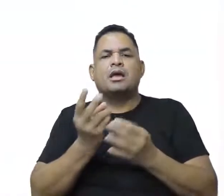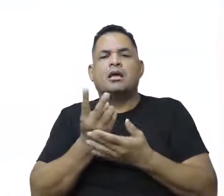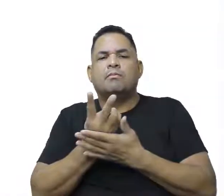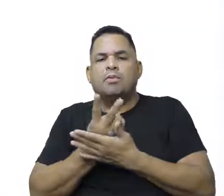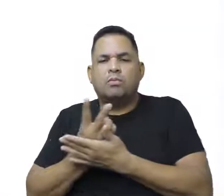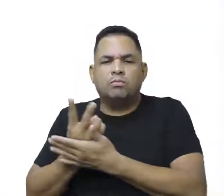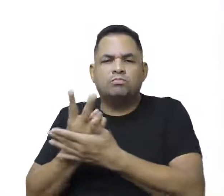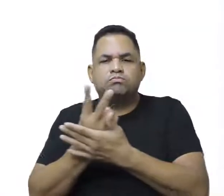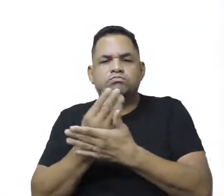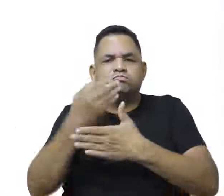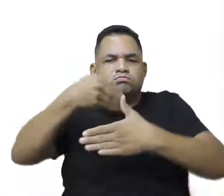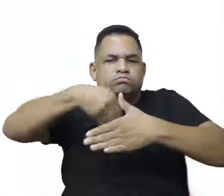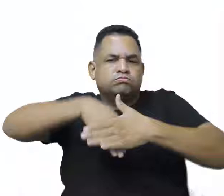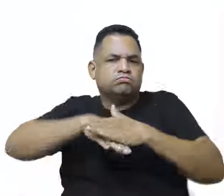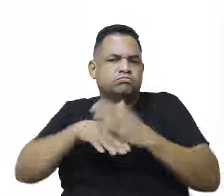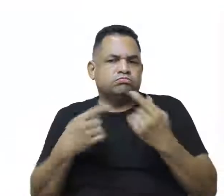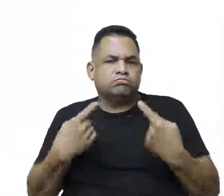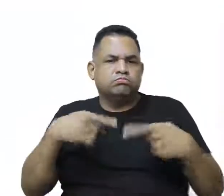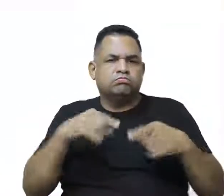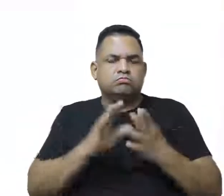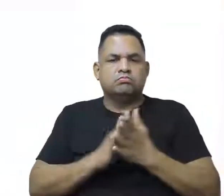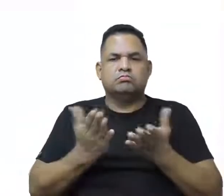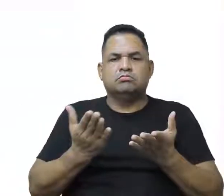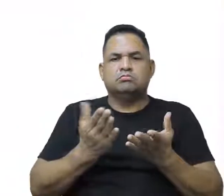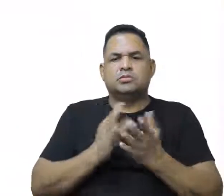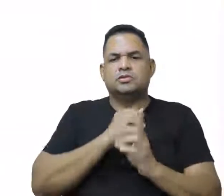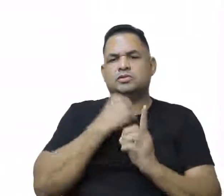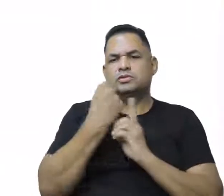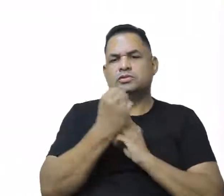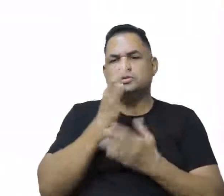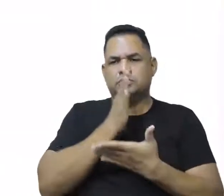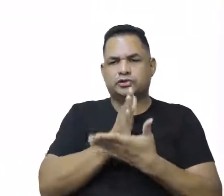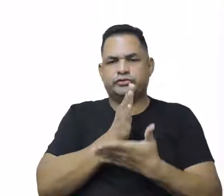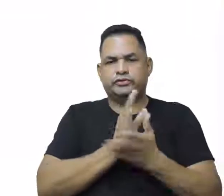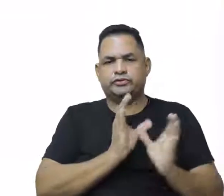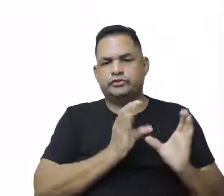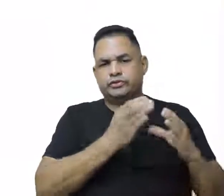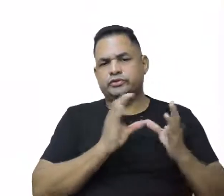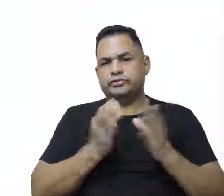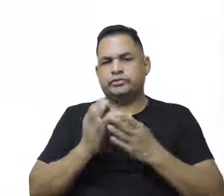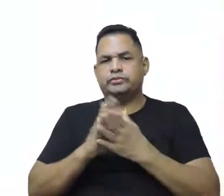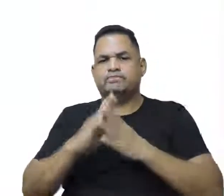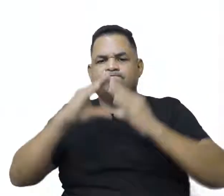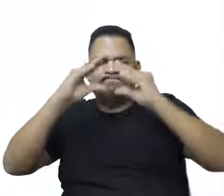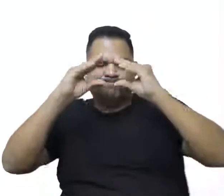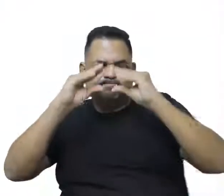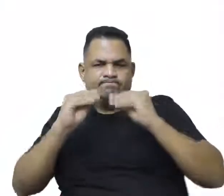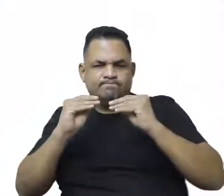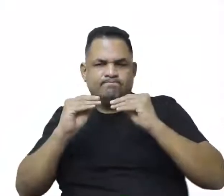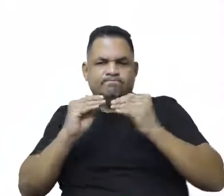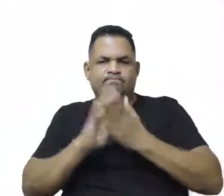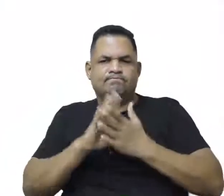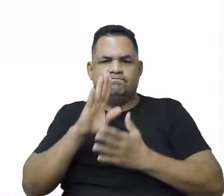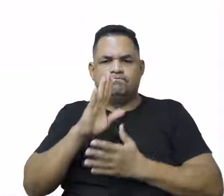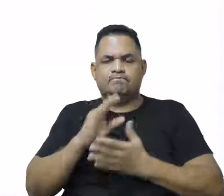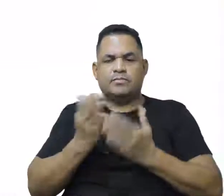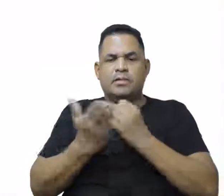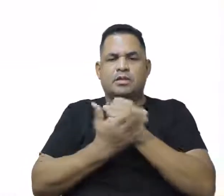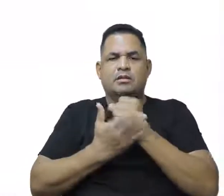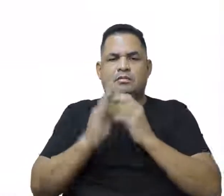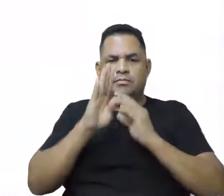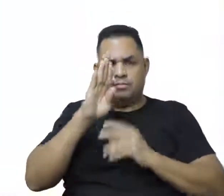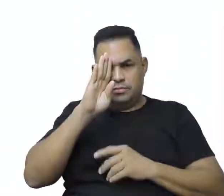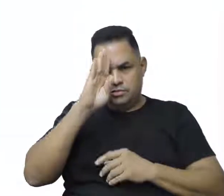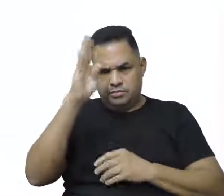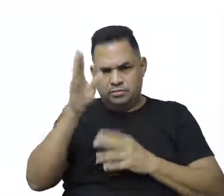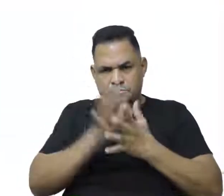próprios de uma sociedade dividida em classes e obscurecer seus fundamentos, principalmente o processo